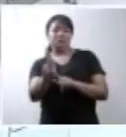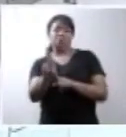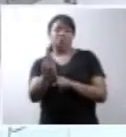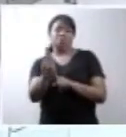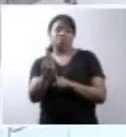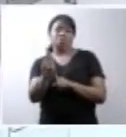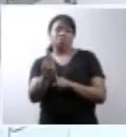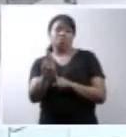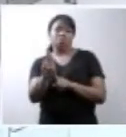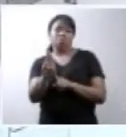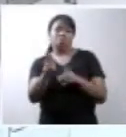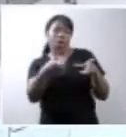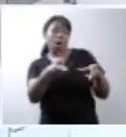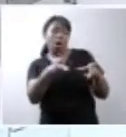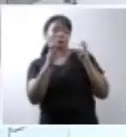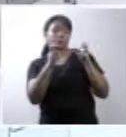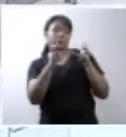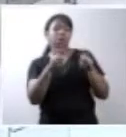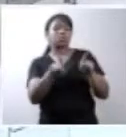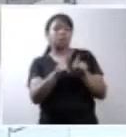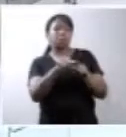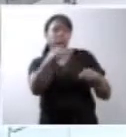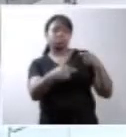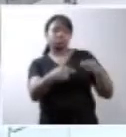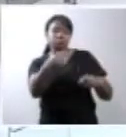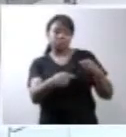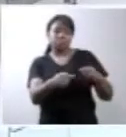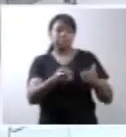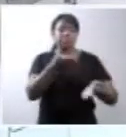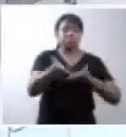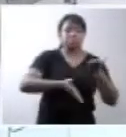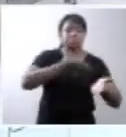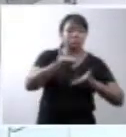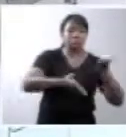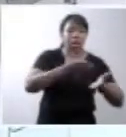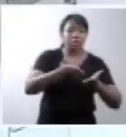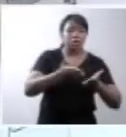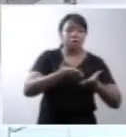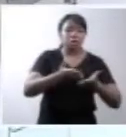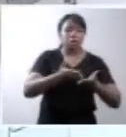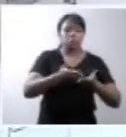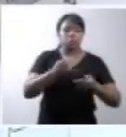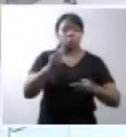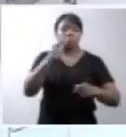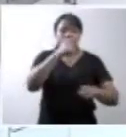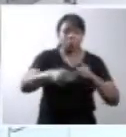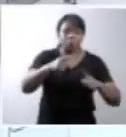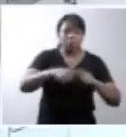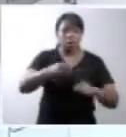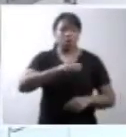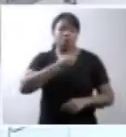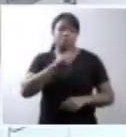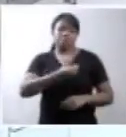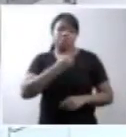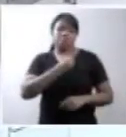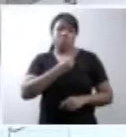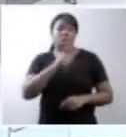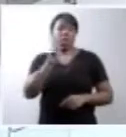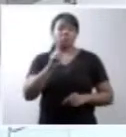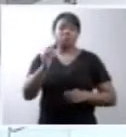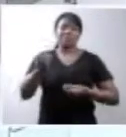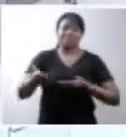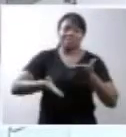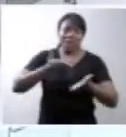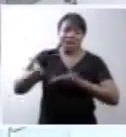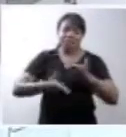a observação, o questionamento, que se trata de uma negação de direito à vida e, portanto, não se